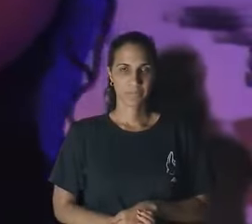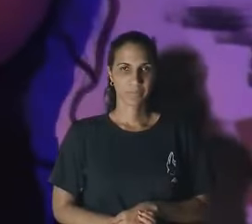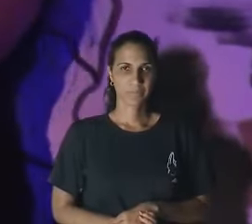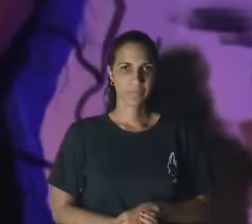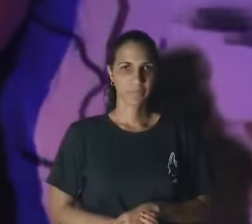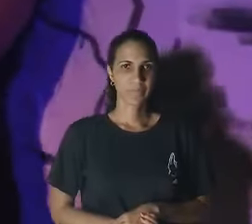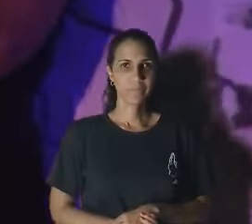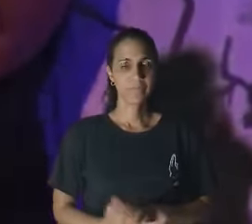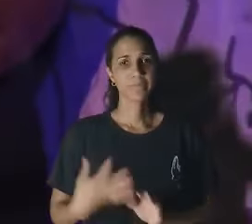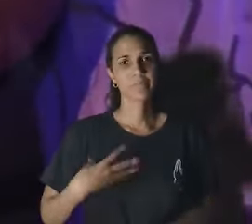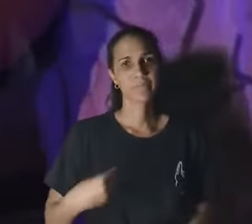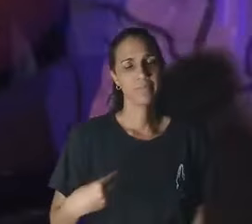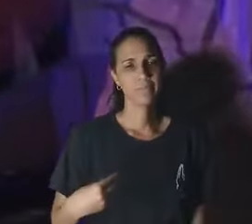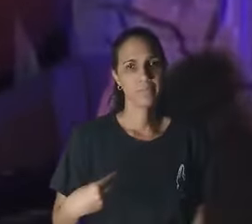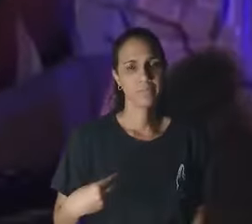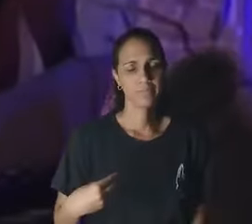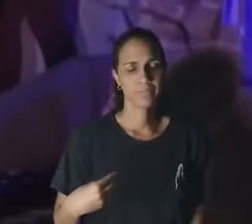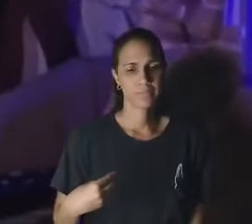Filho,